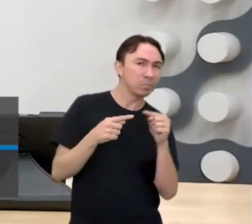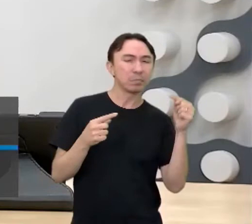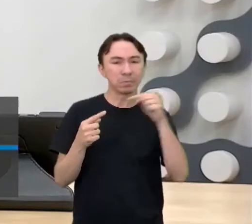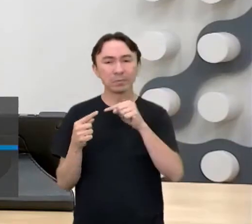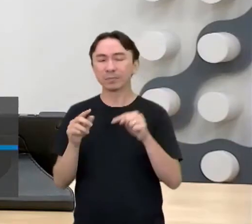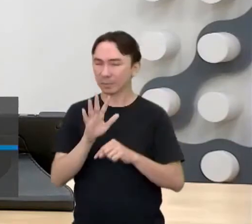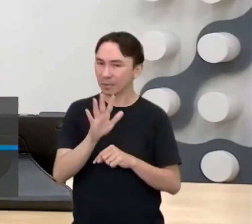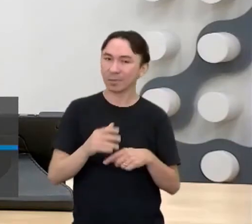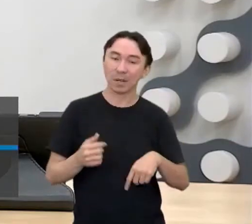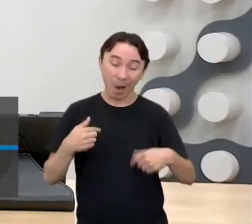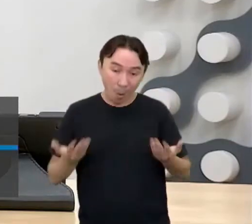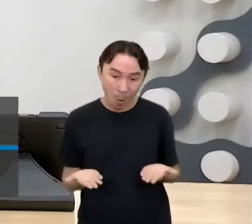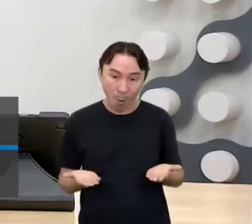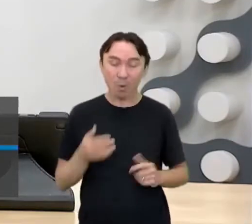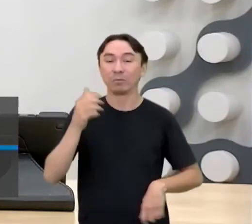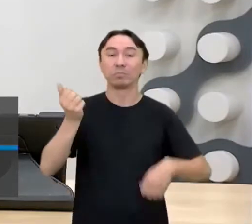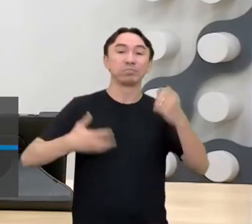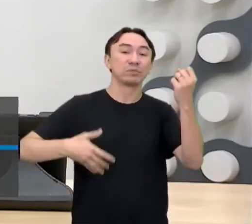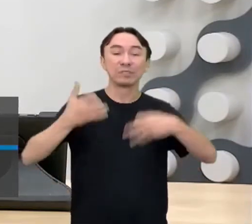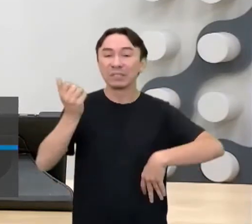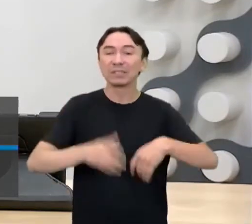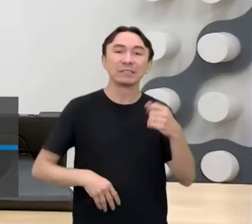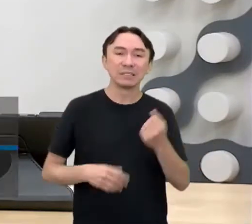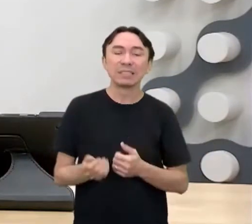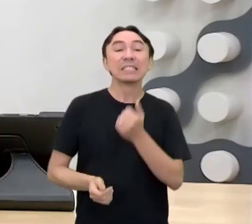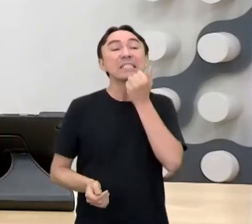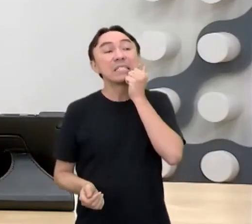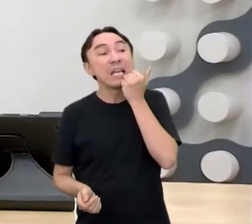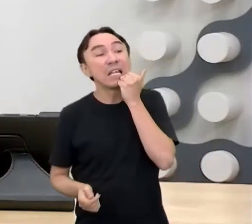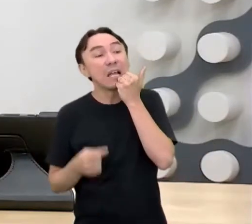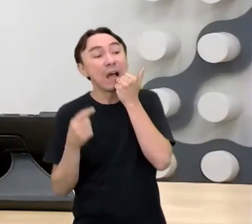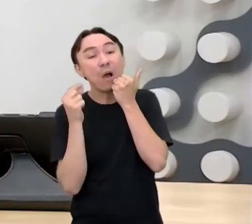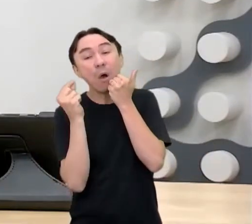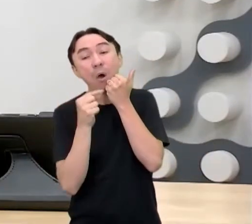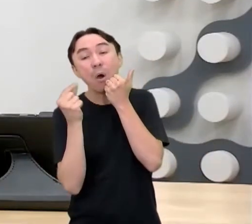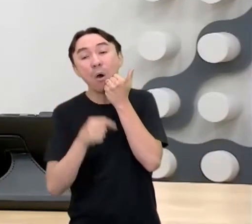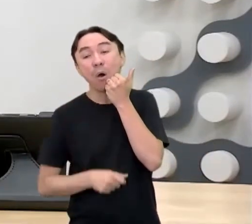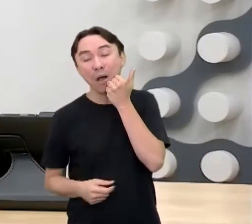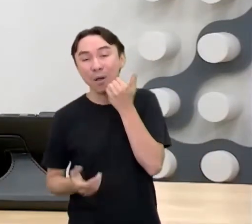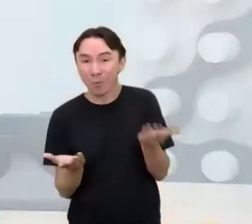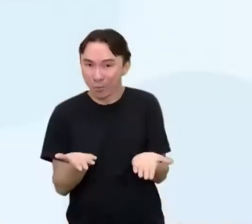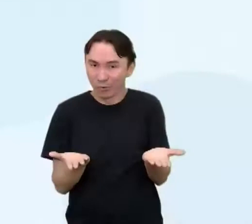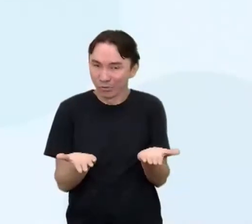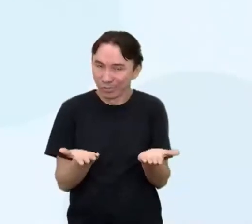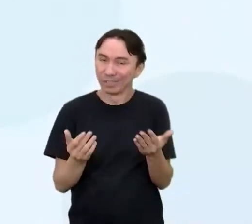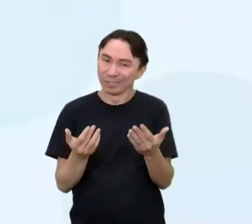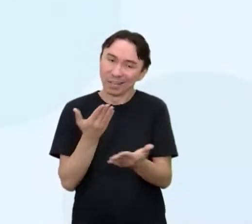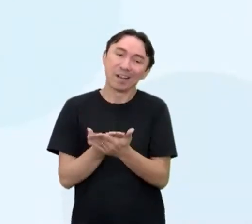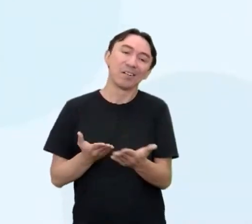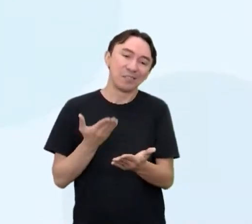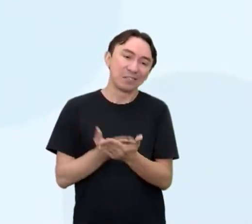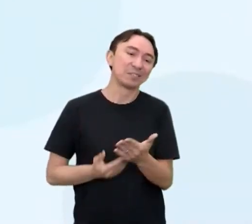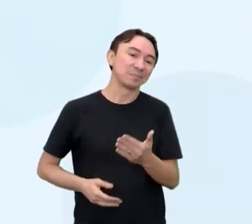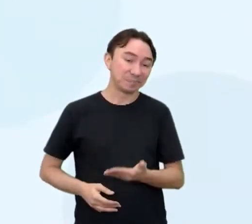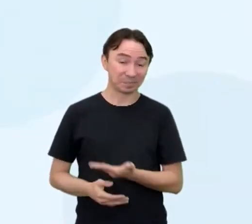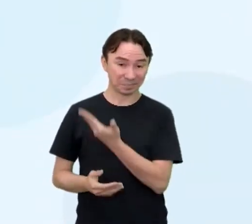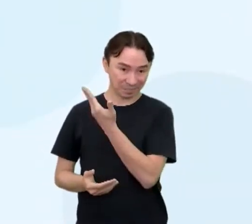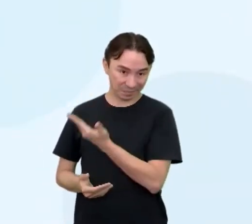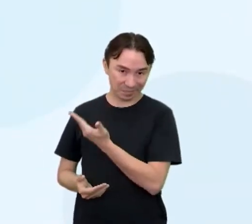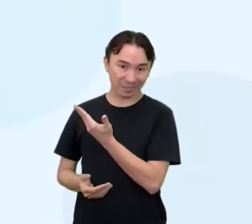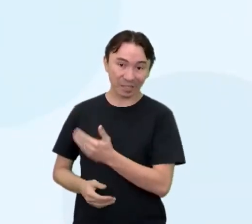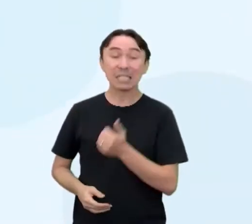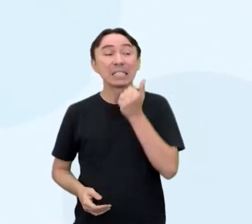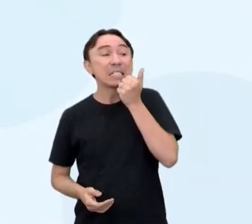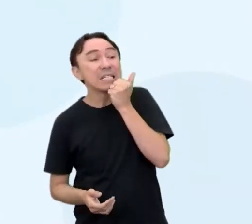é ciência, que é a aula de hoje, tá bom? Então vamos à aula, até que enfim, né? Reconhecer a importância da